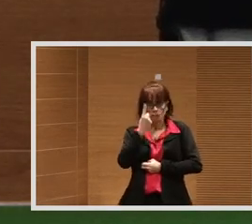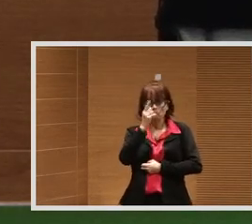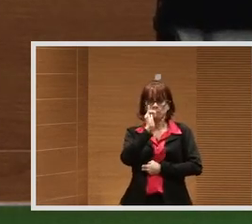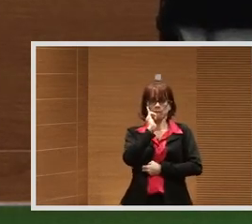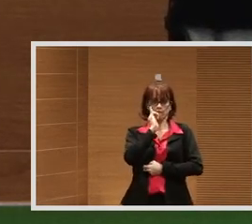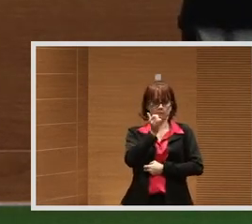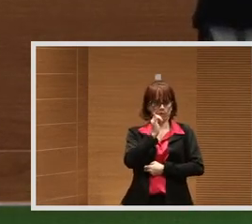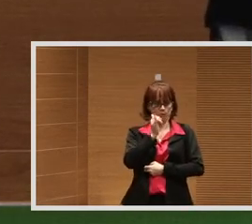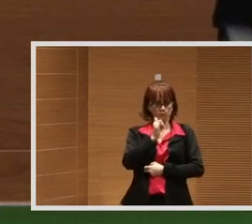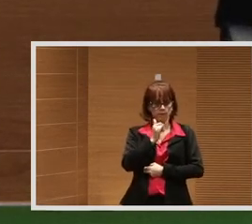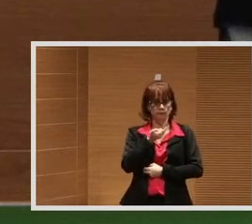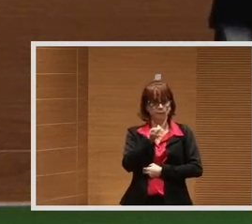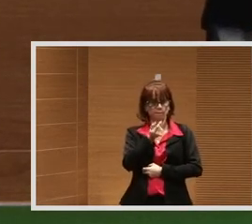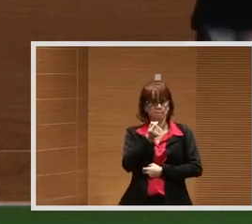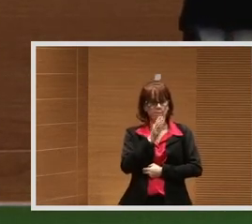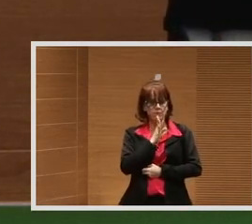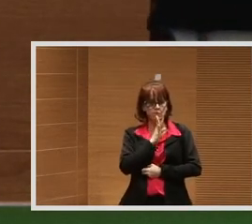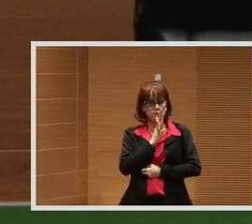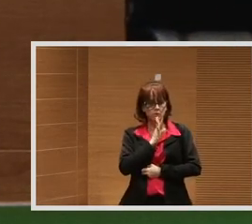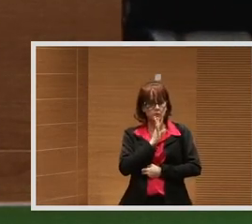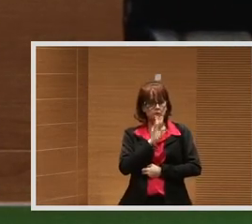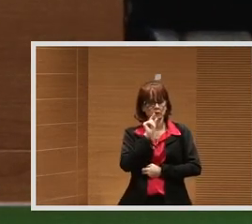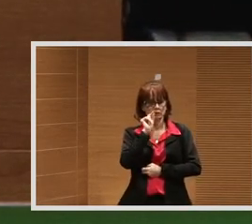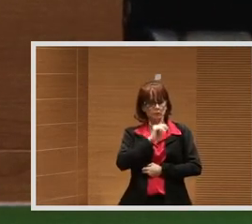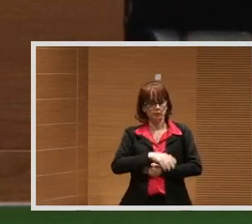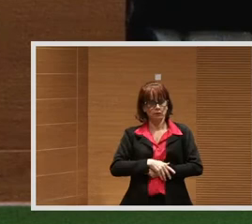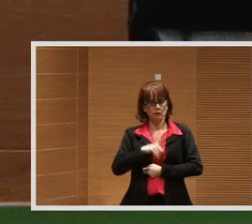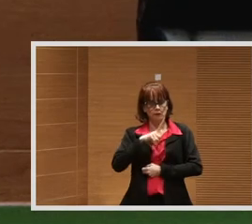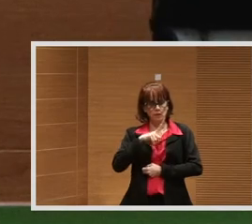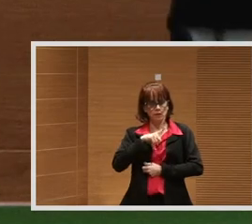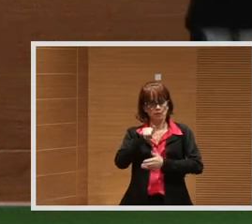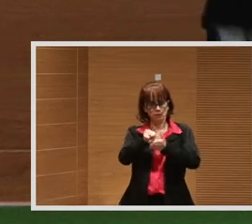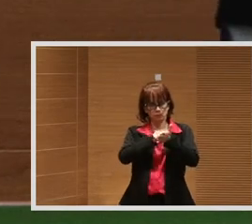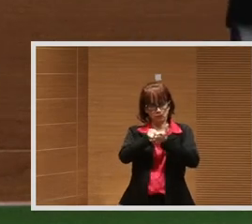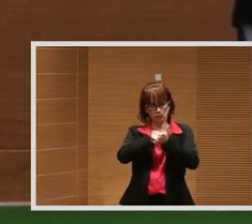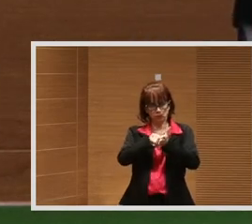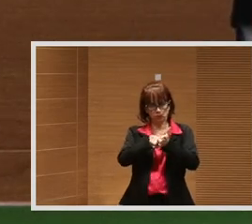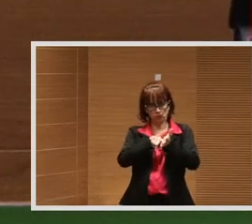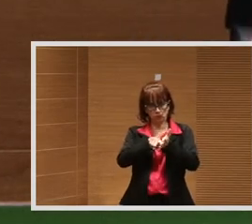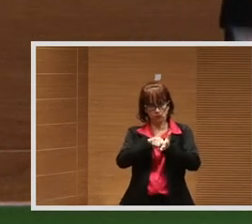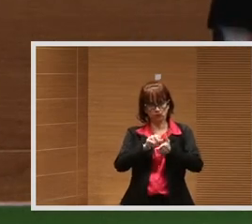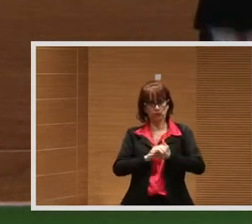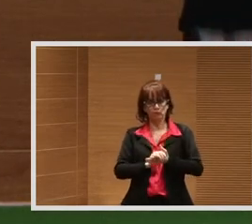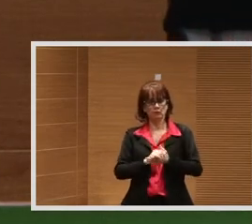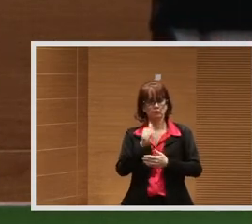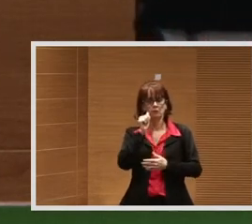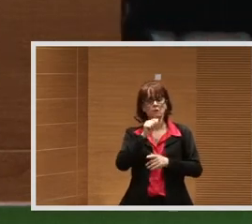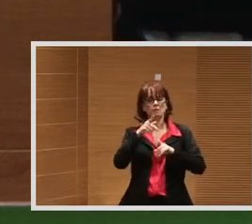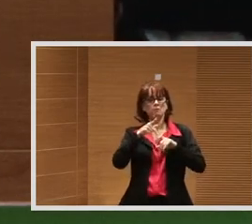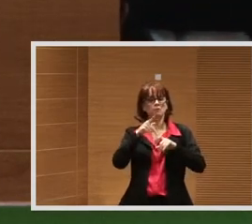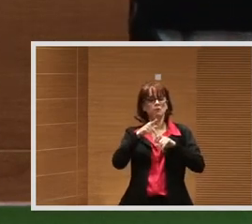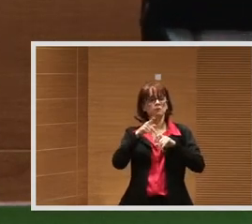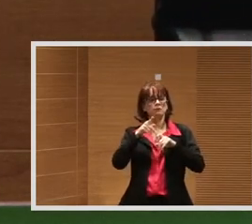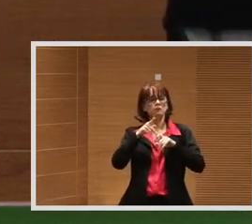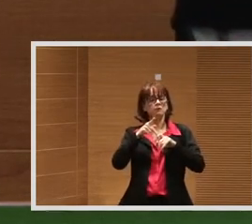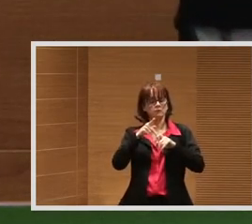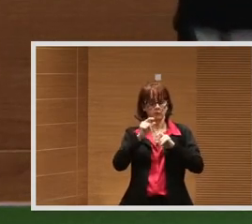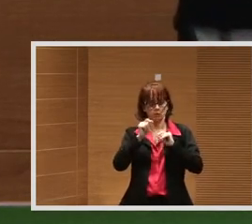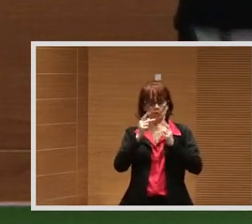é pouco conhecido ainda, mas é o seguinte, tem uma pesquisa feita por uma pediatra